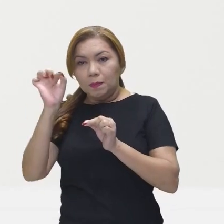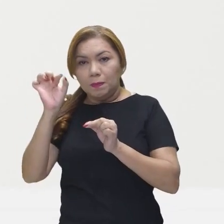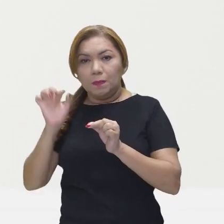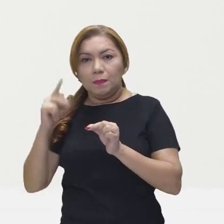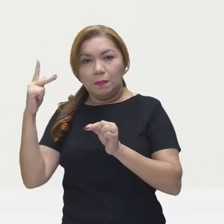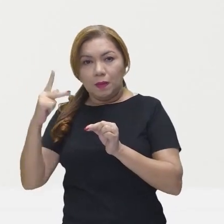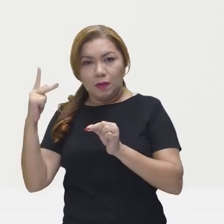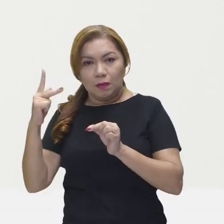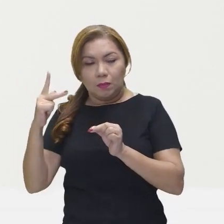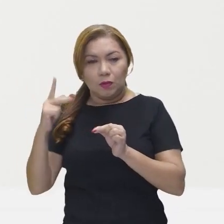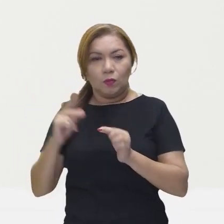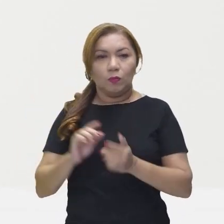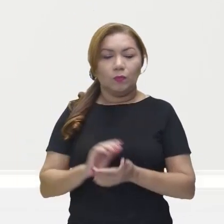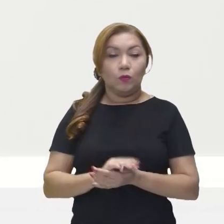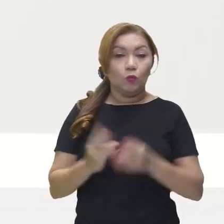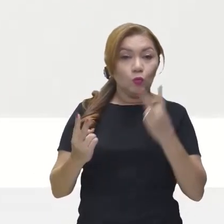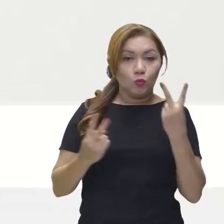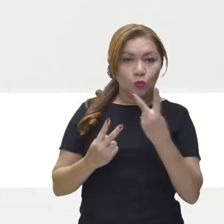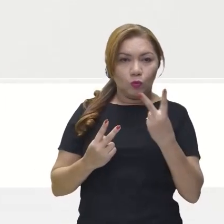temos aí